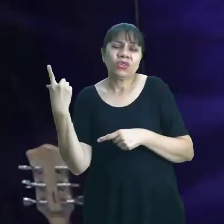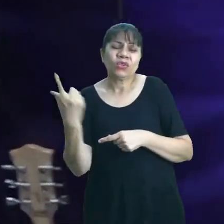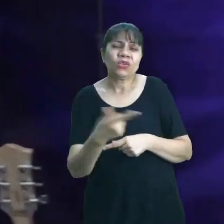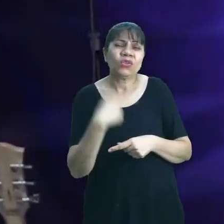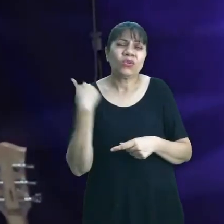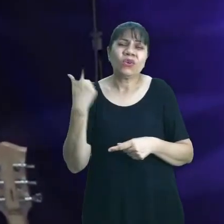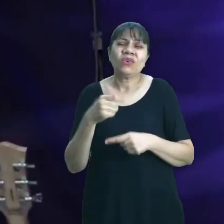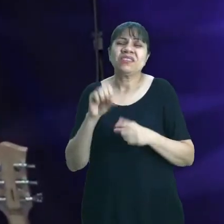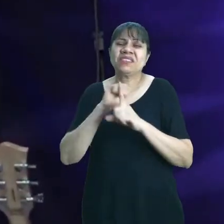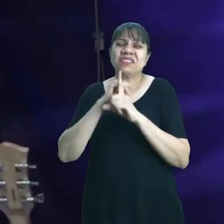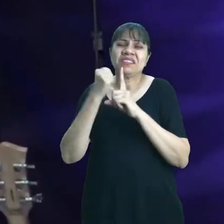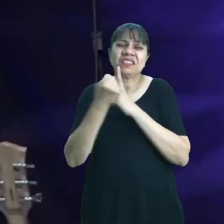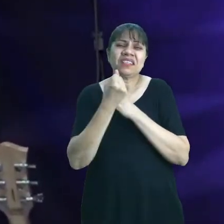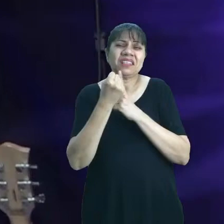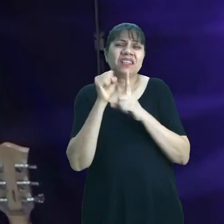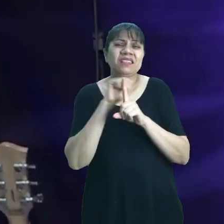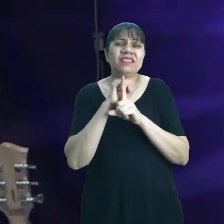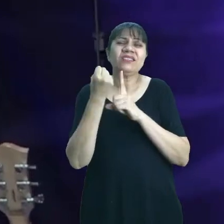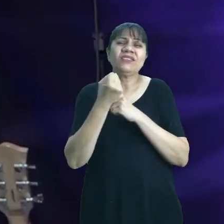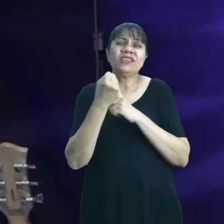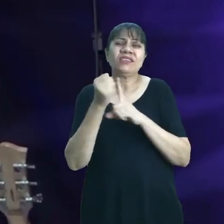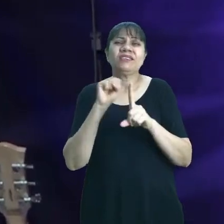sensual.